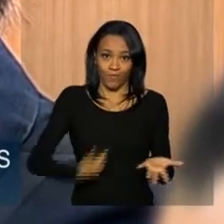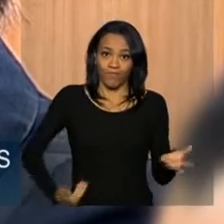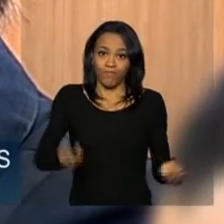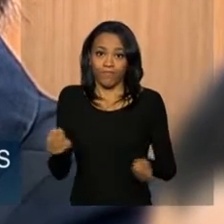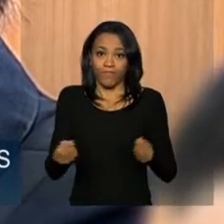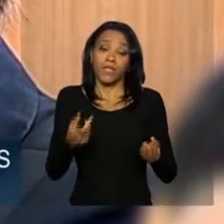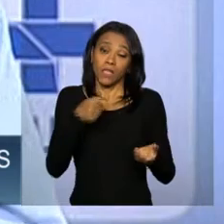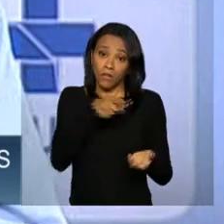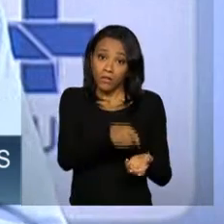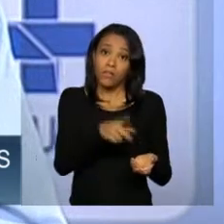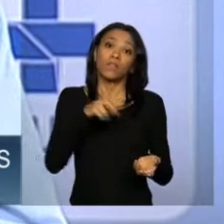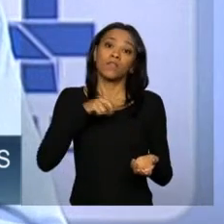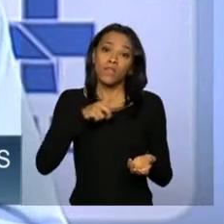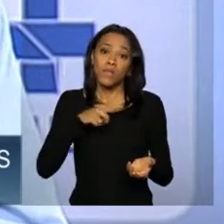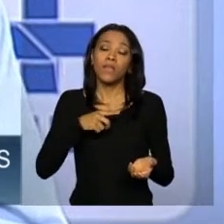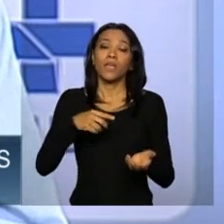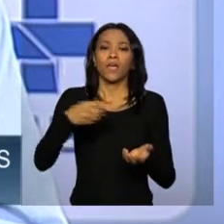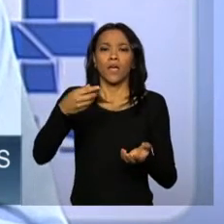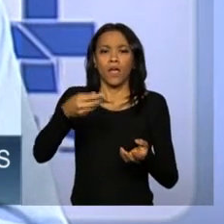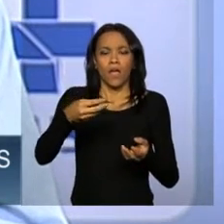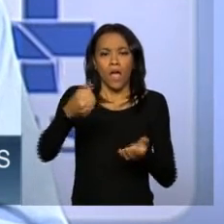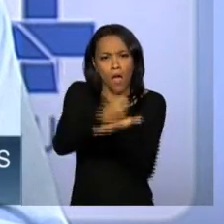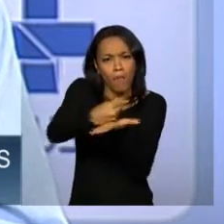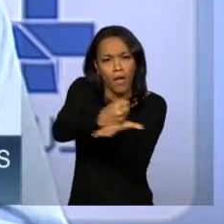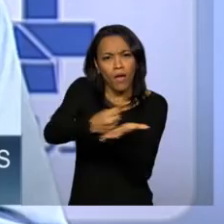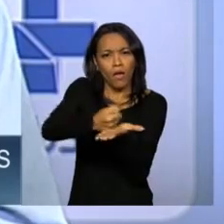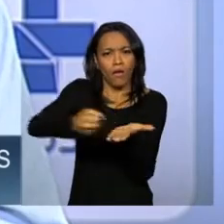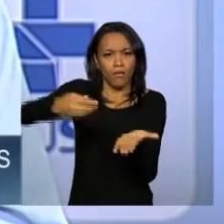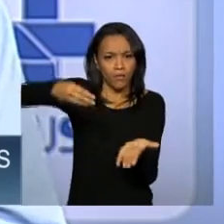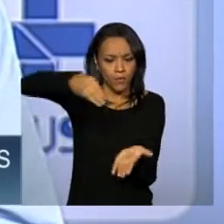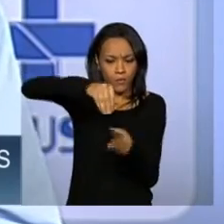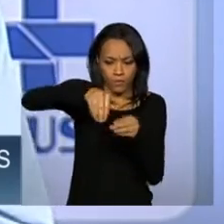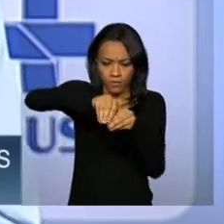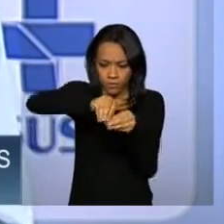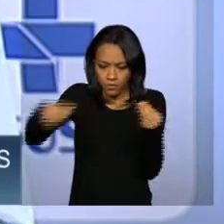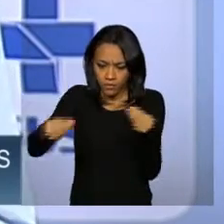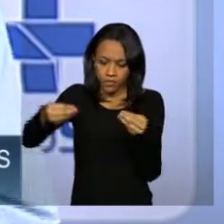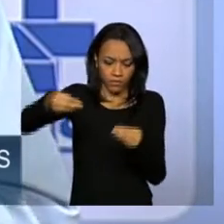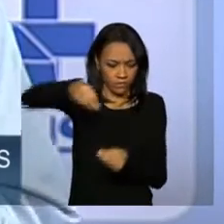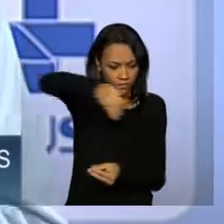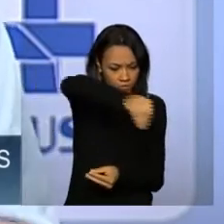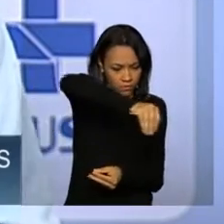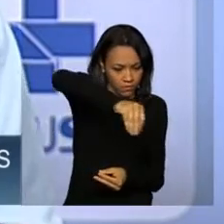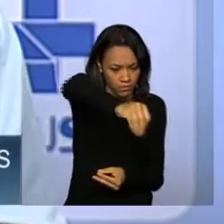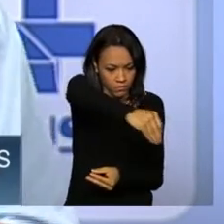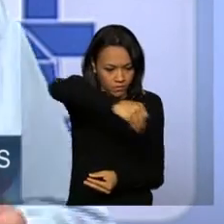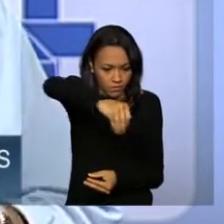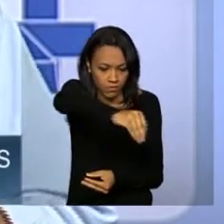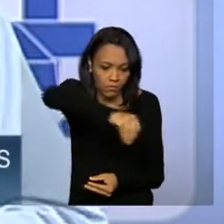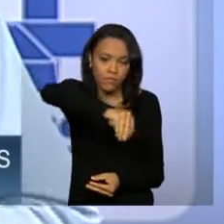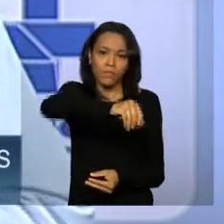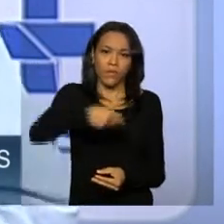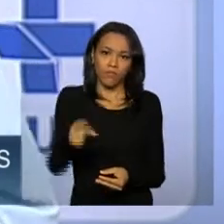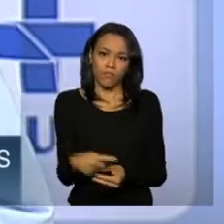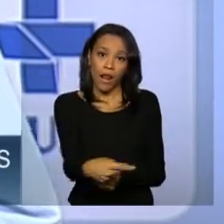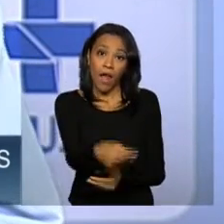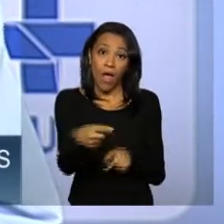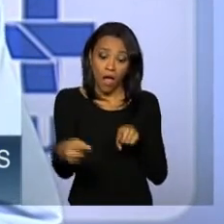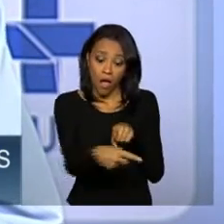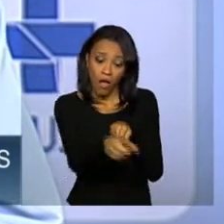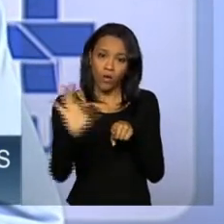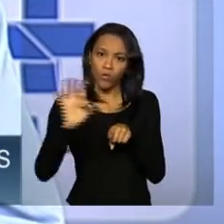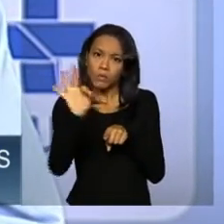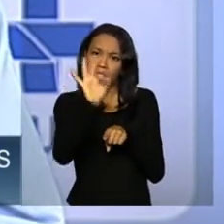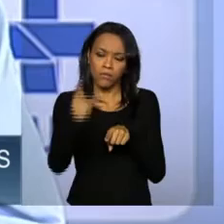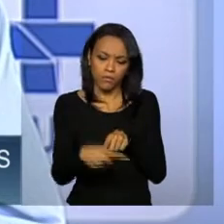todas recebem larvicida que pode ser ingerido. Ele só faz mal para a larva do mosquito, não faz mal para